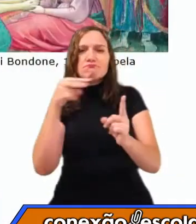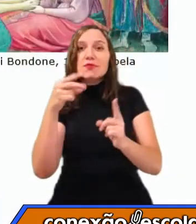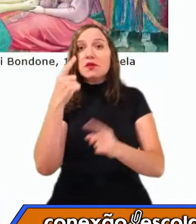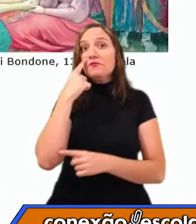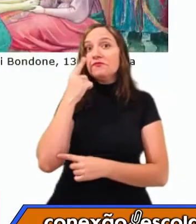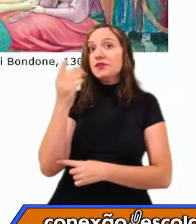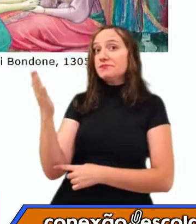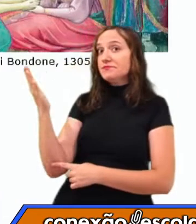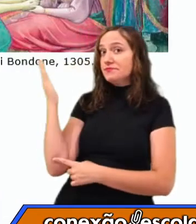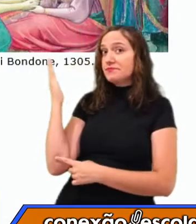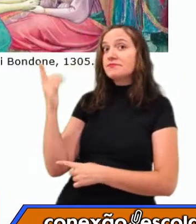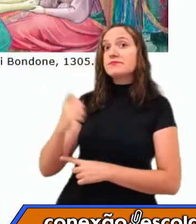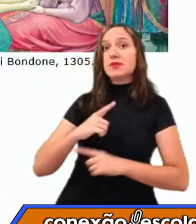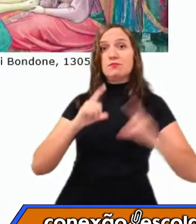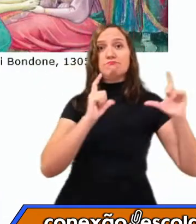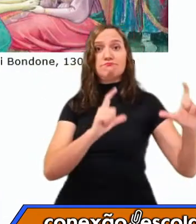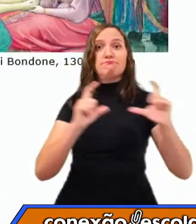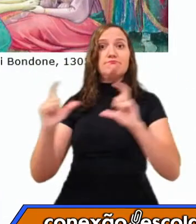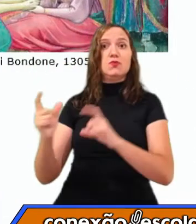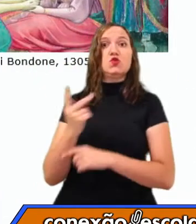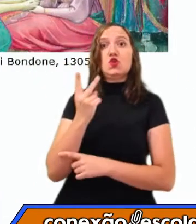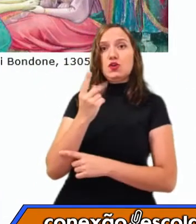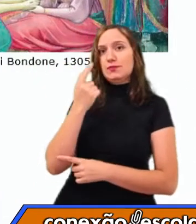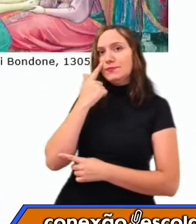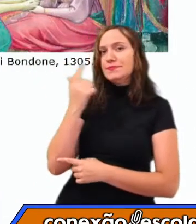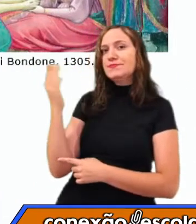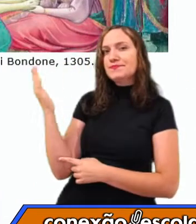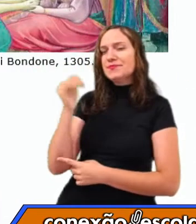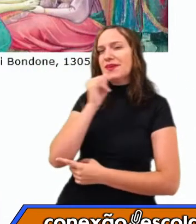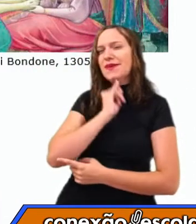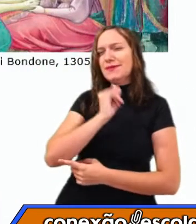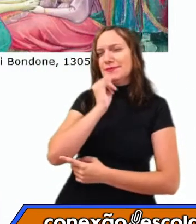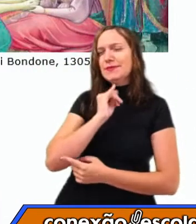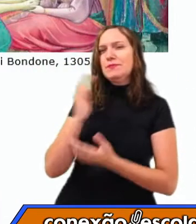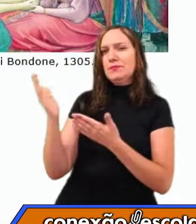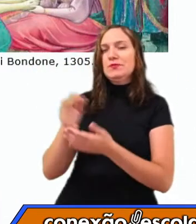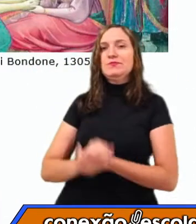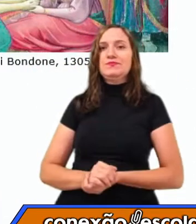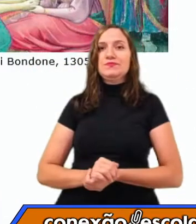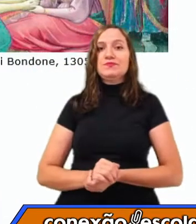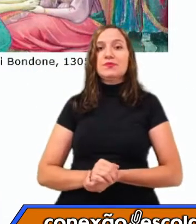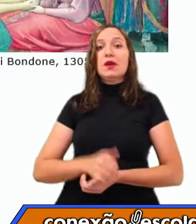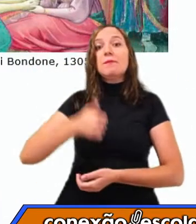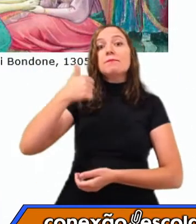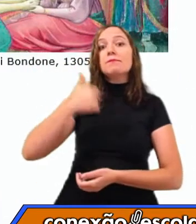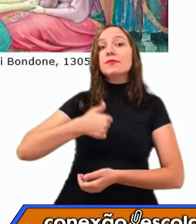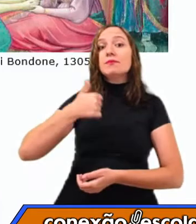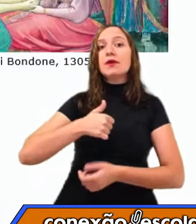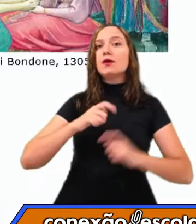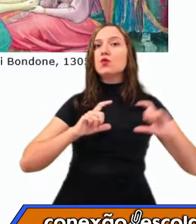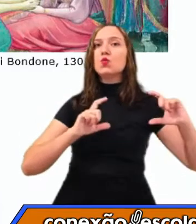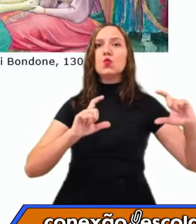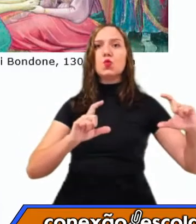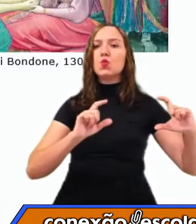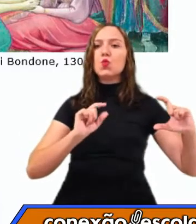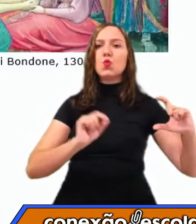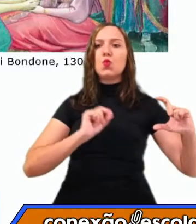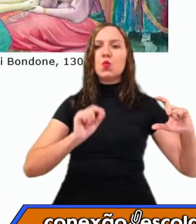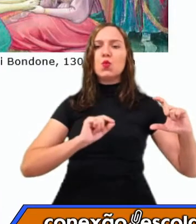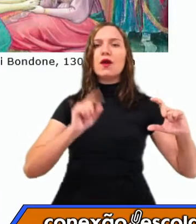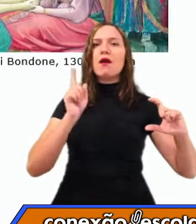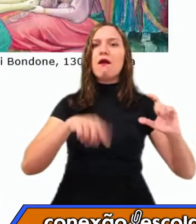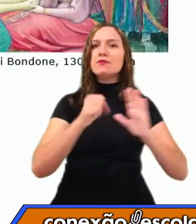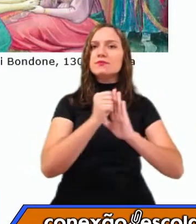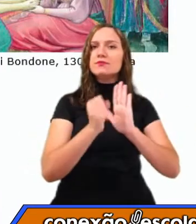imagem esses dois quadros que são um exemplo que eu gostaria de falar. O primeiro é um quadro do